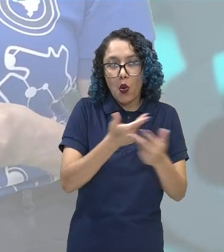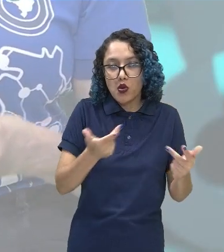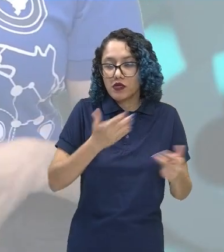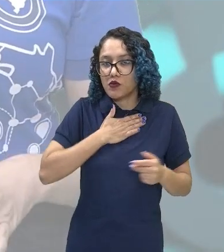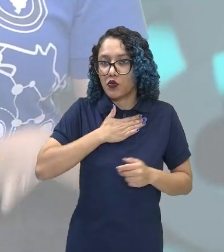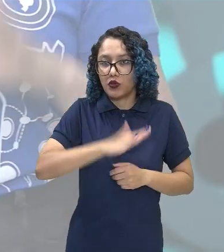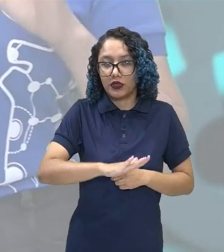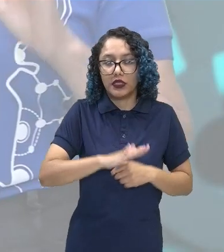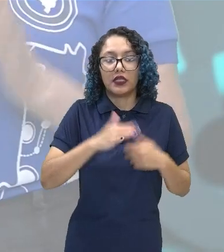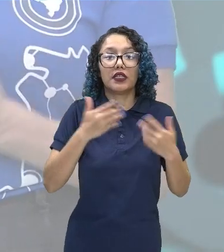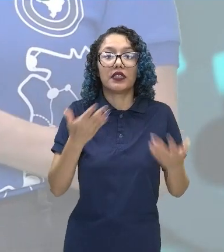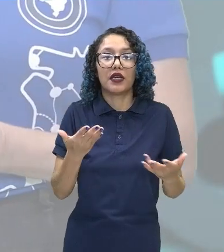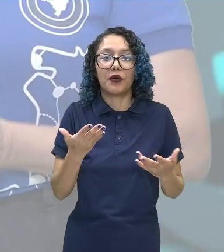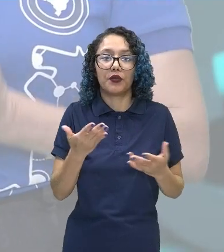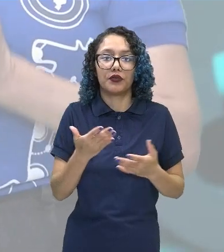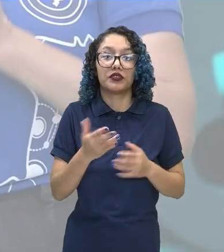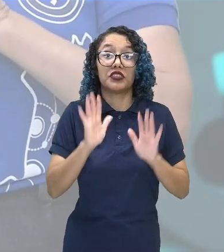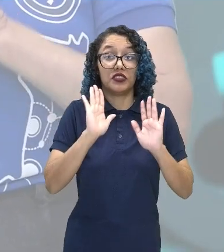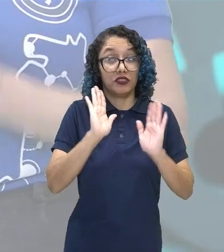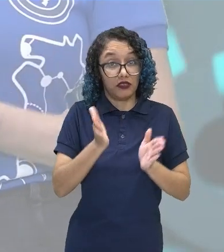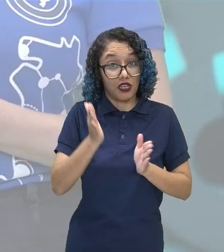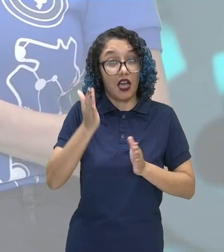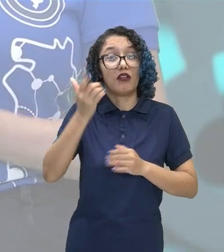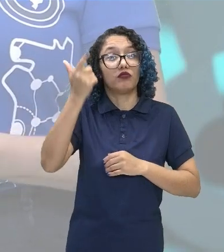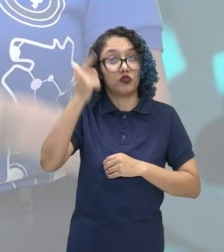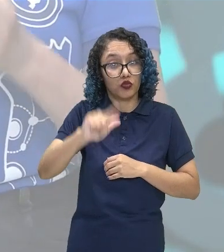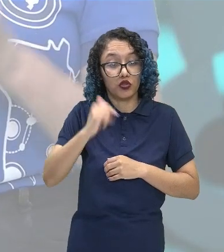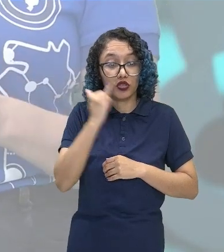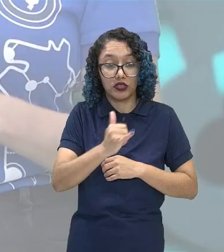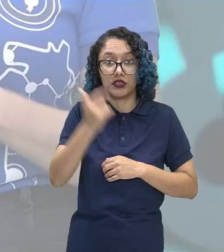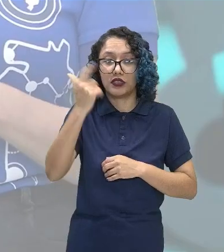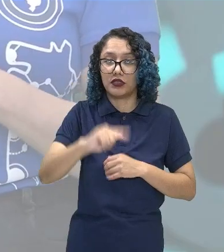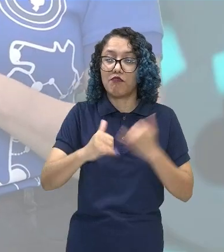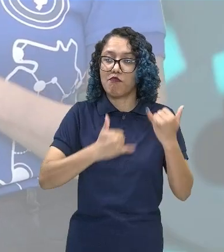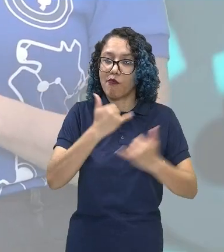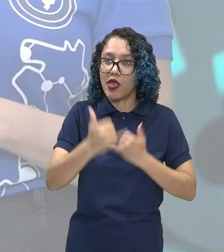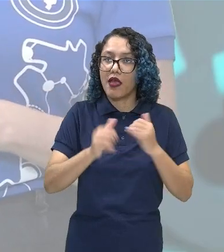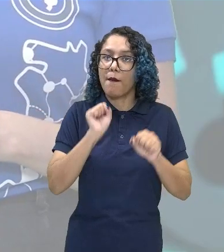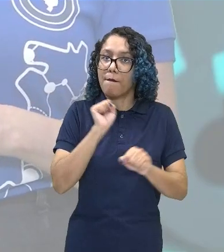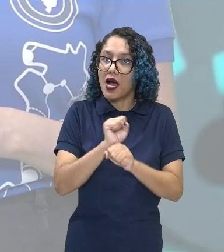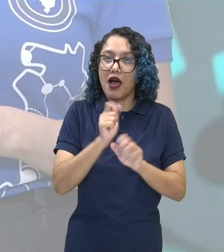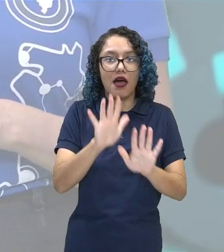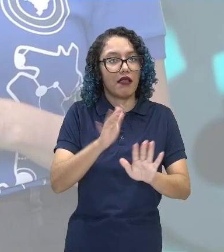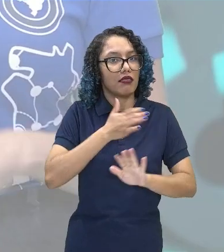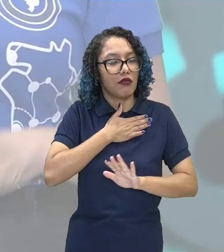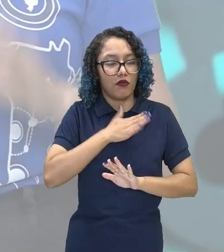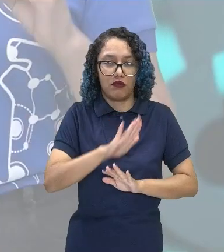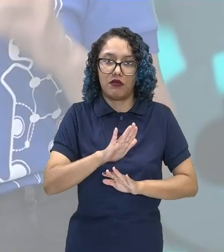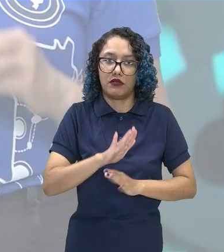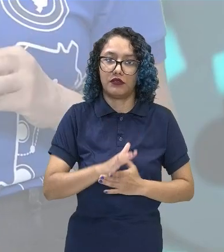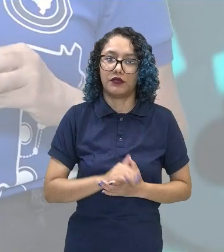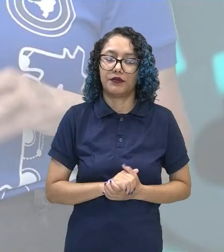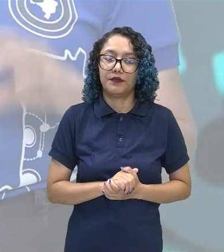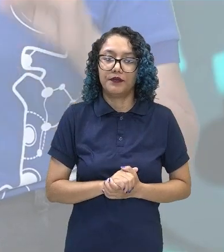gostei. Aí eu já disse, não brinque, que eu não gosto desse tipo de brincadeira. Mas aí, quando chega